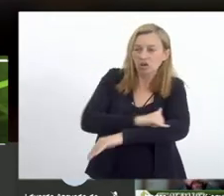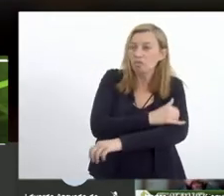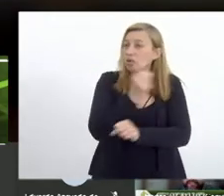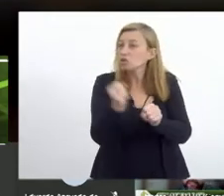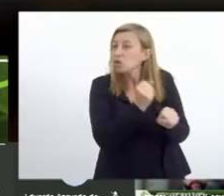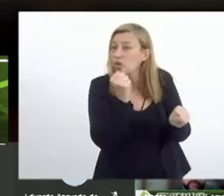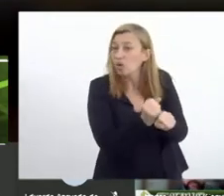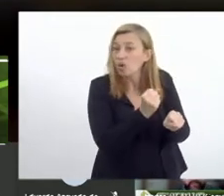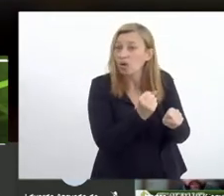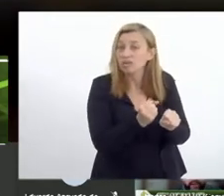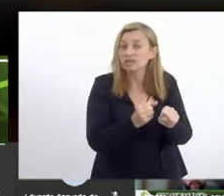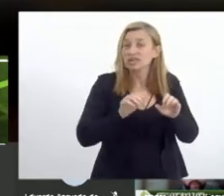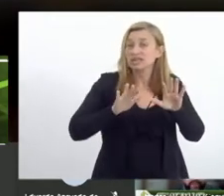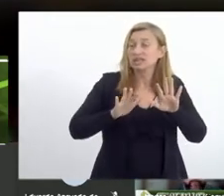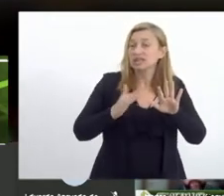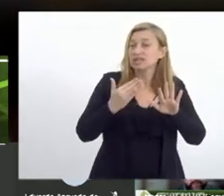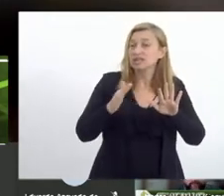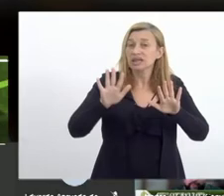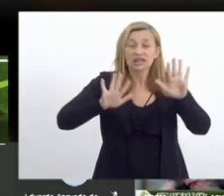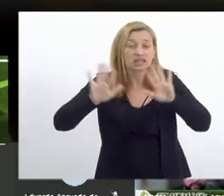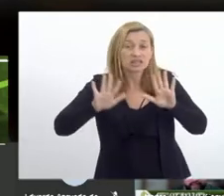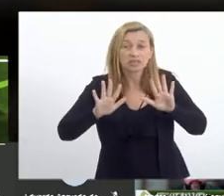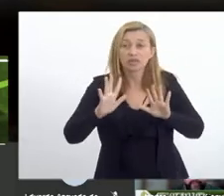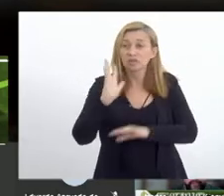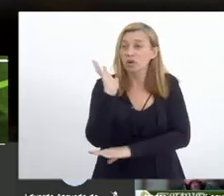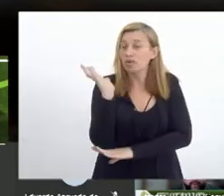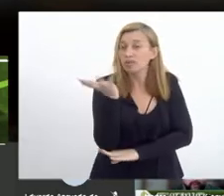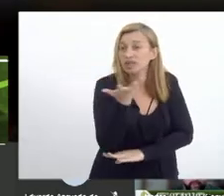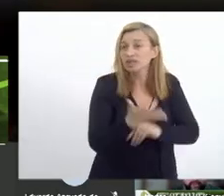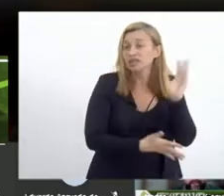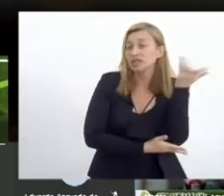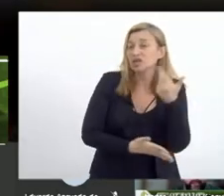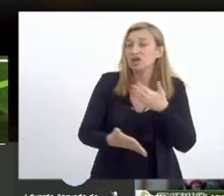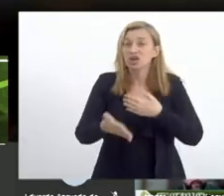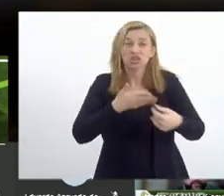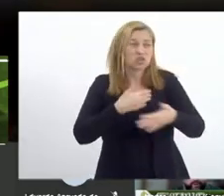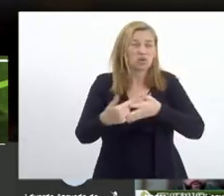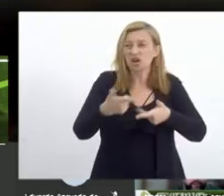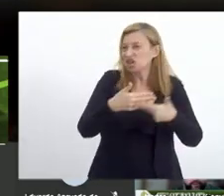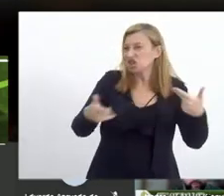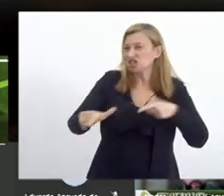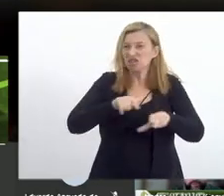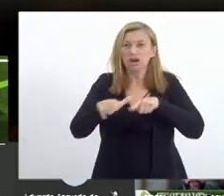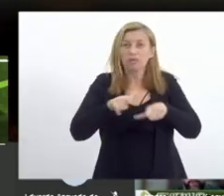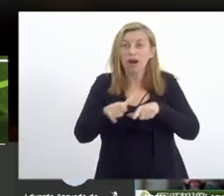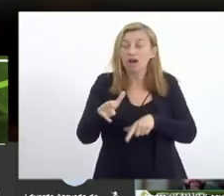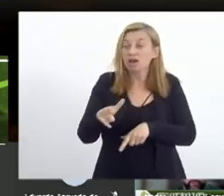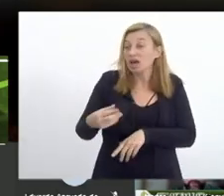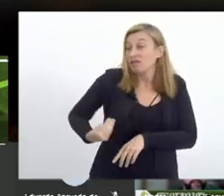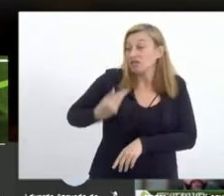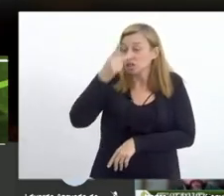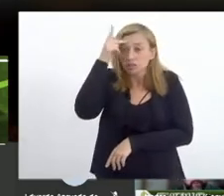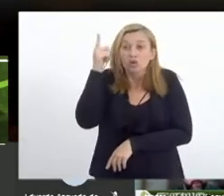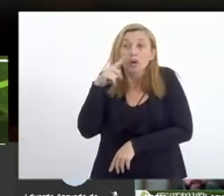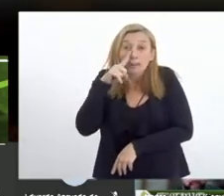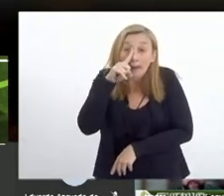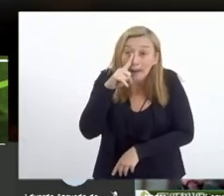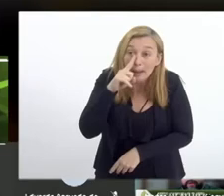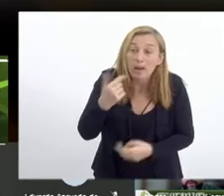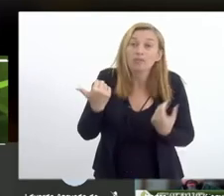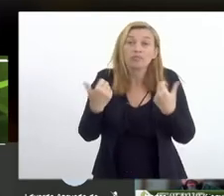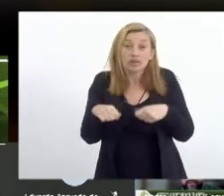sem licenciamento ambiental, fazendo a moda de qualquer jeito, colocando as pessoas em risco. Então, é preciso que